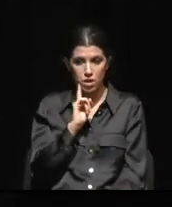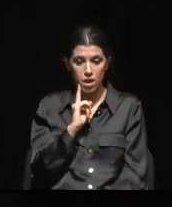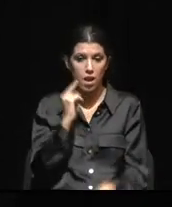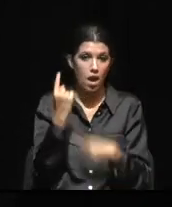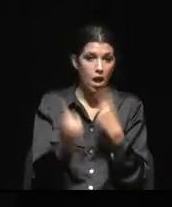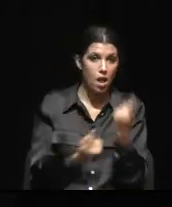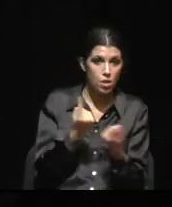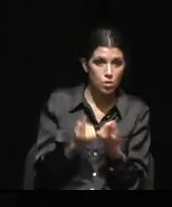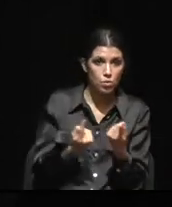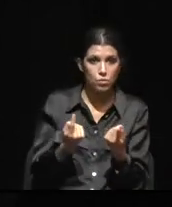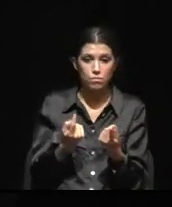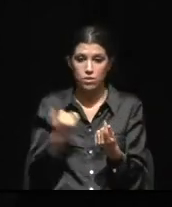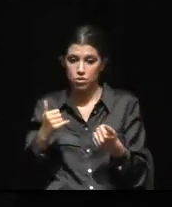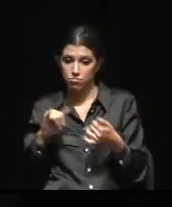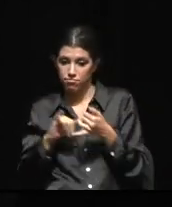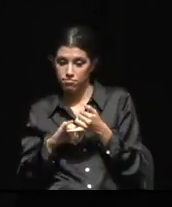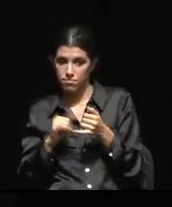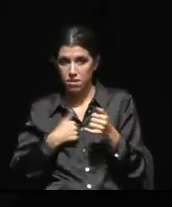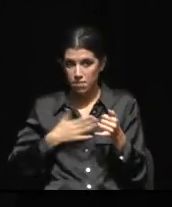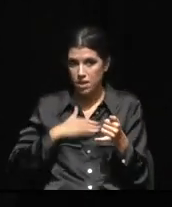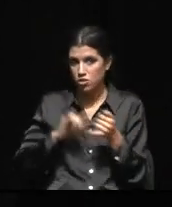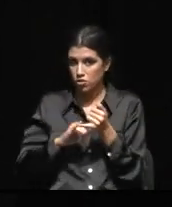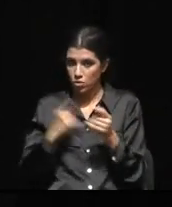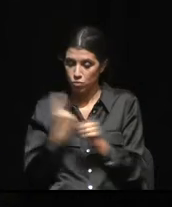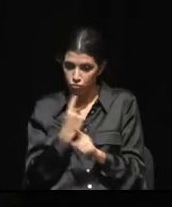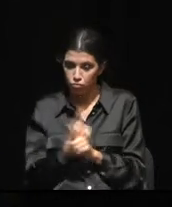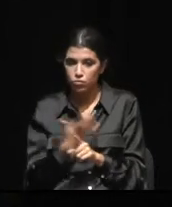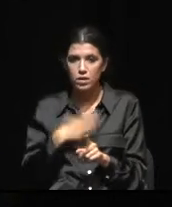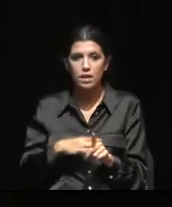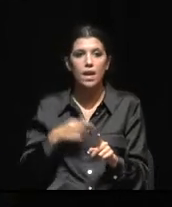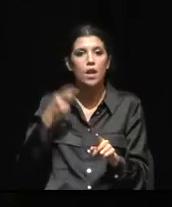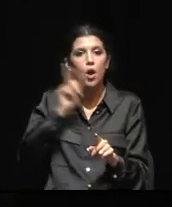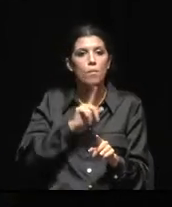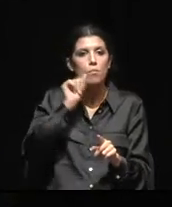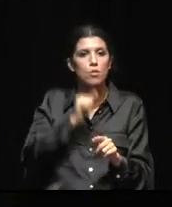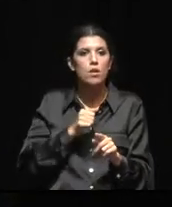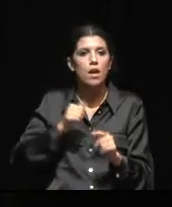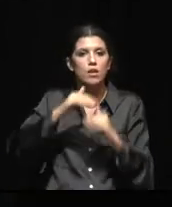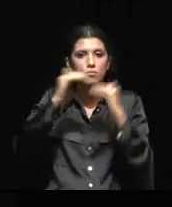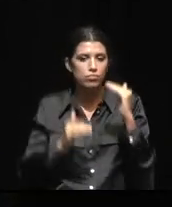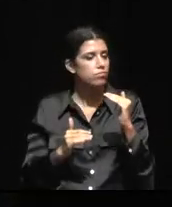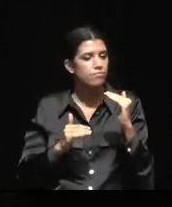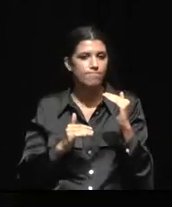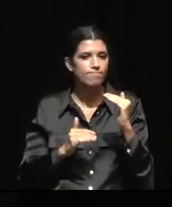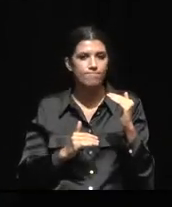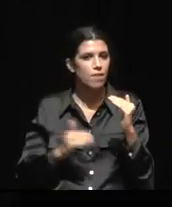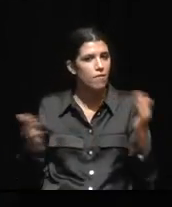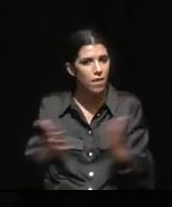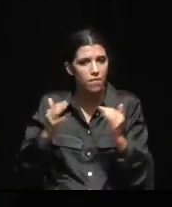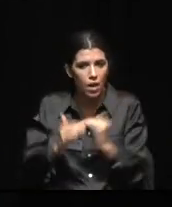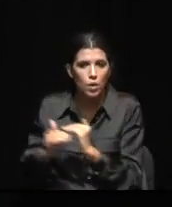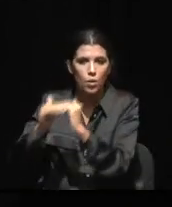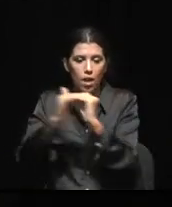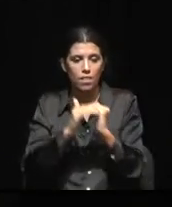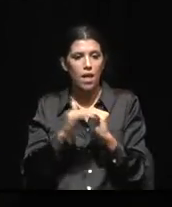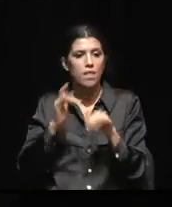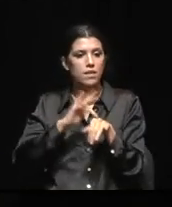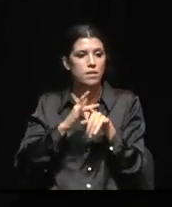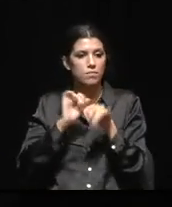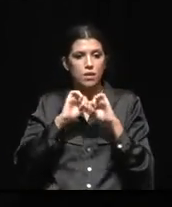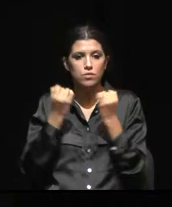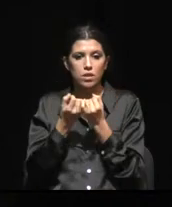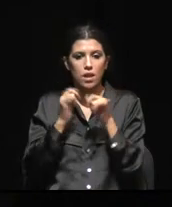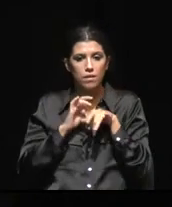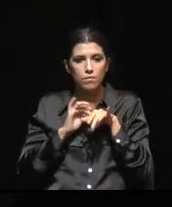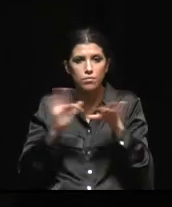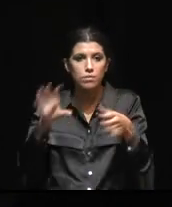algumas dessas entidades têm como objetivo combater a discriminação do género promover a igualdade e sensibilizar a sociedade para as questões